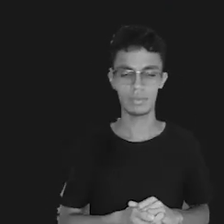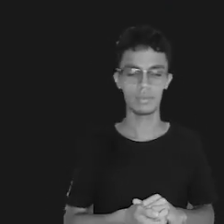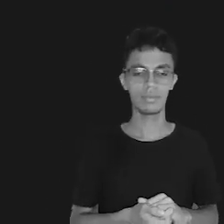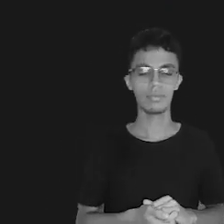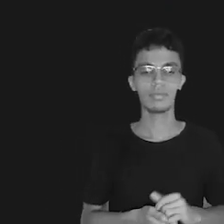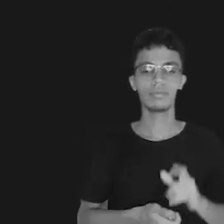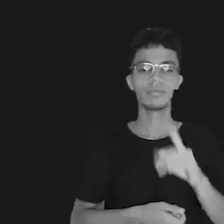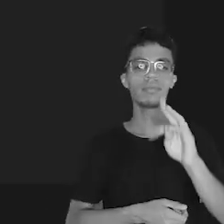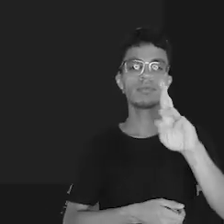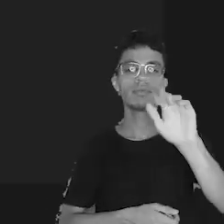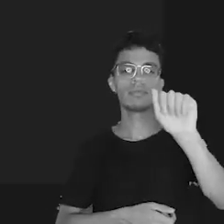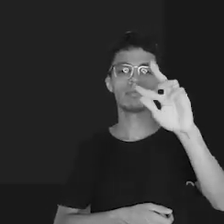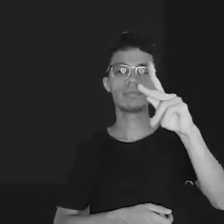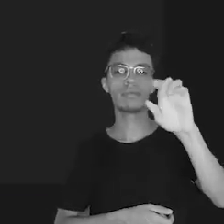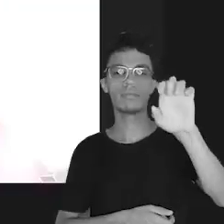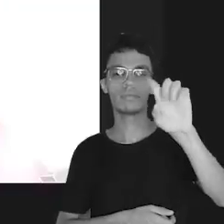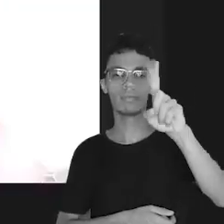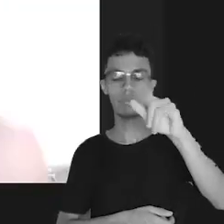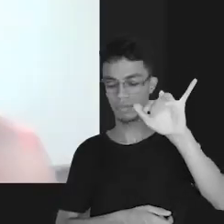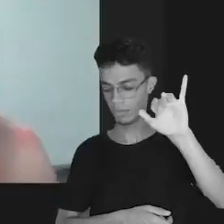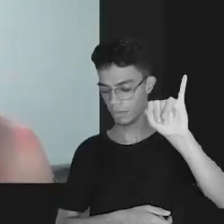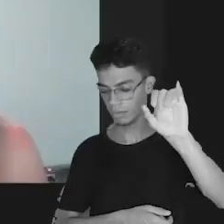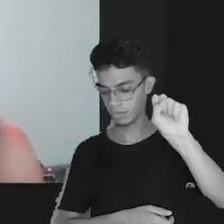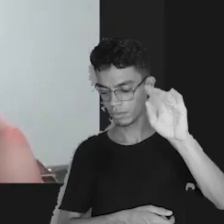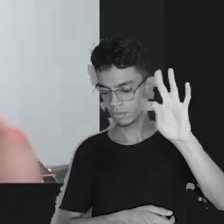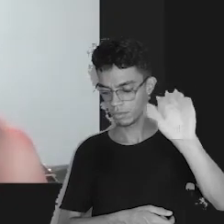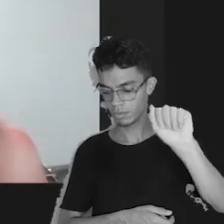Entra o trapezista.